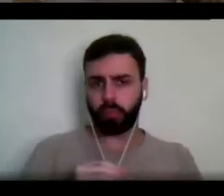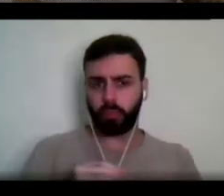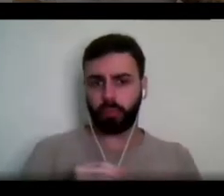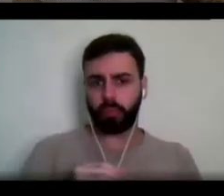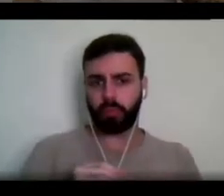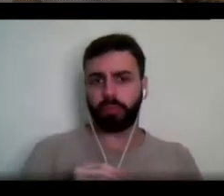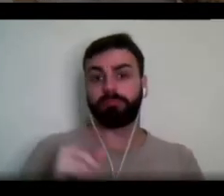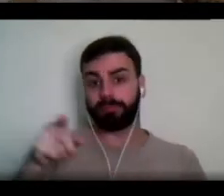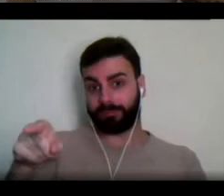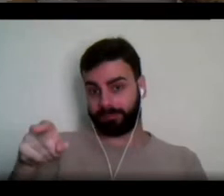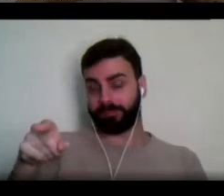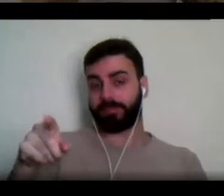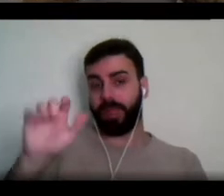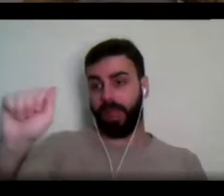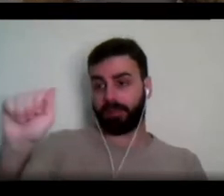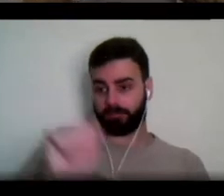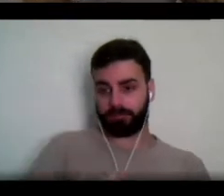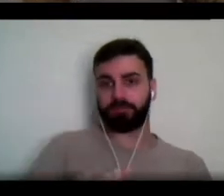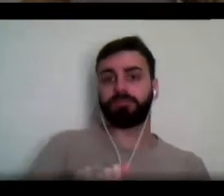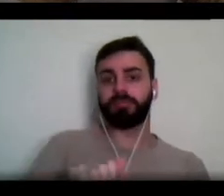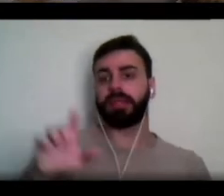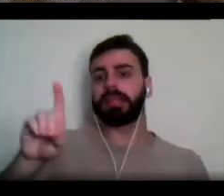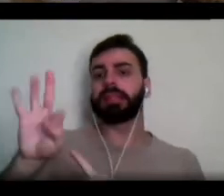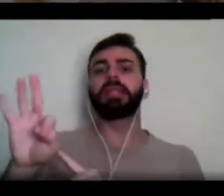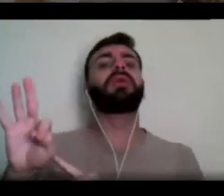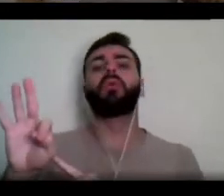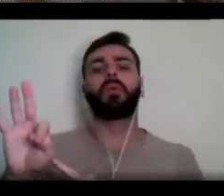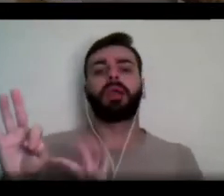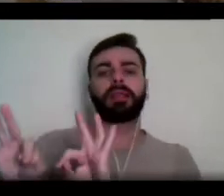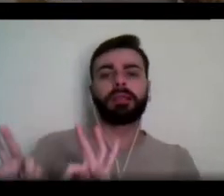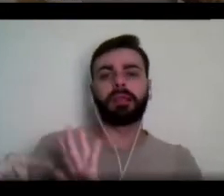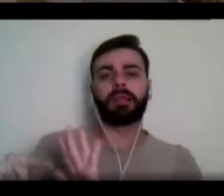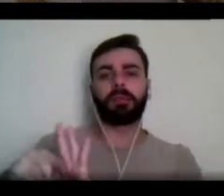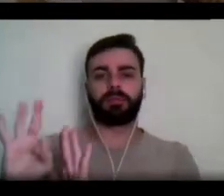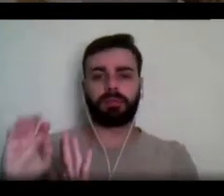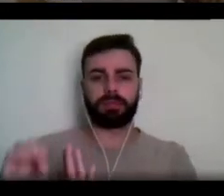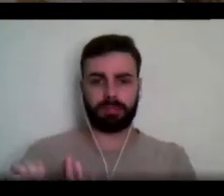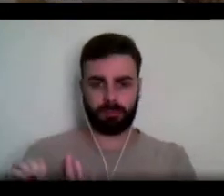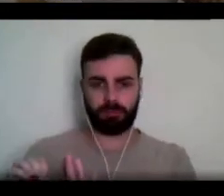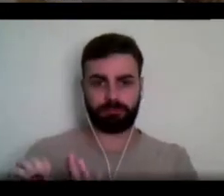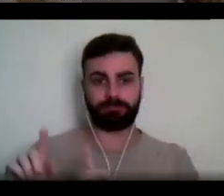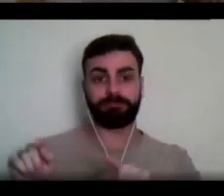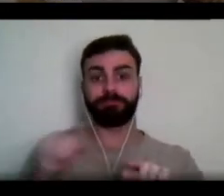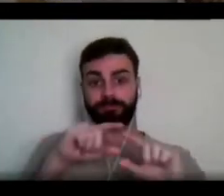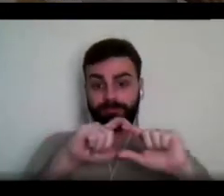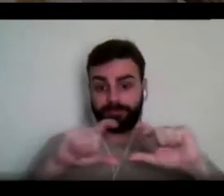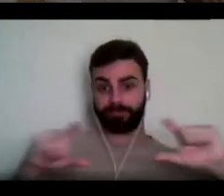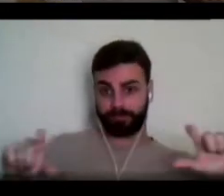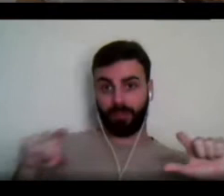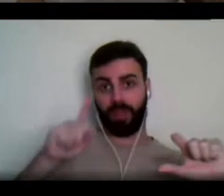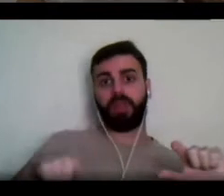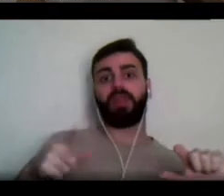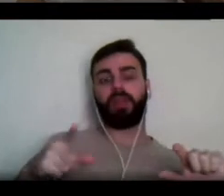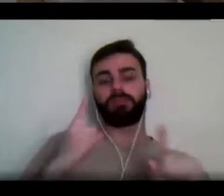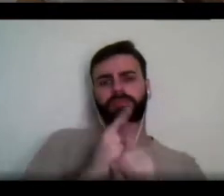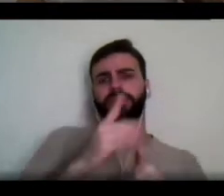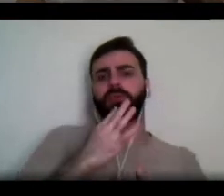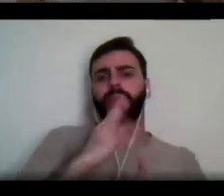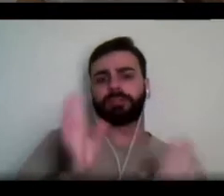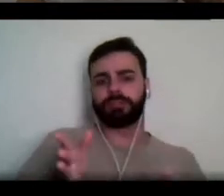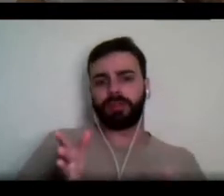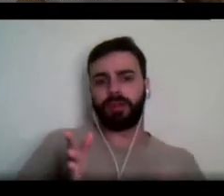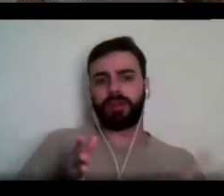uma constante, sai para fora da integral, e dt vira t menos t0. Essa equação aqui é que